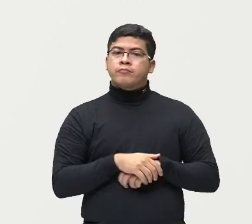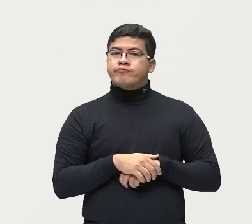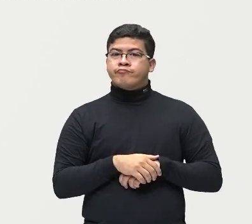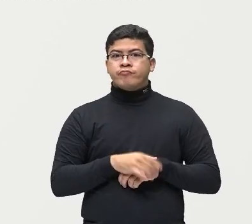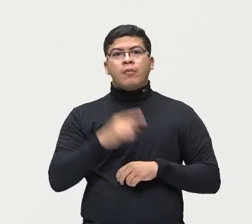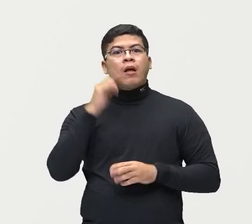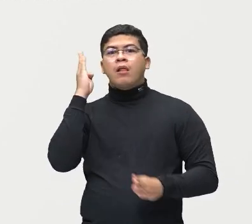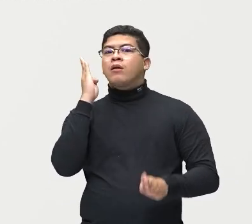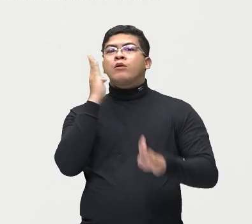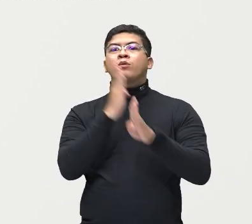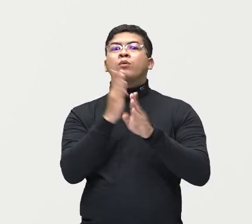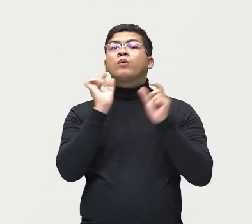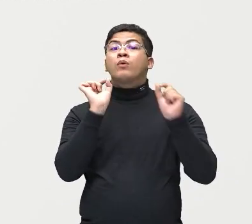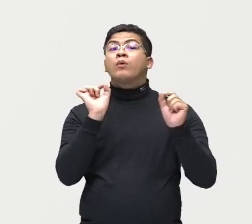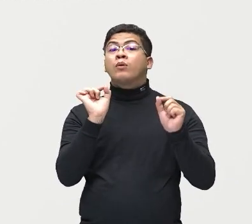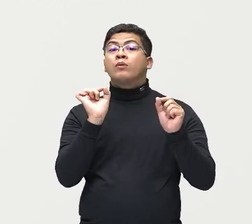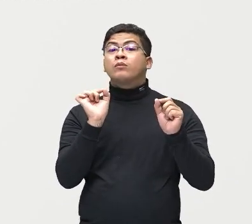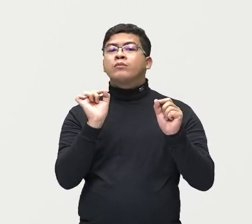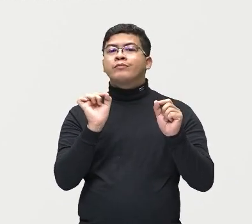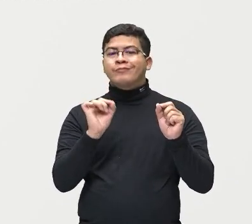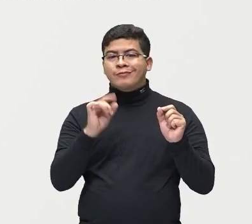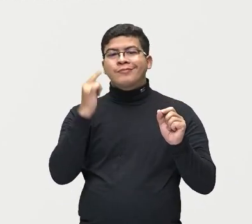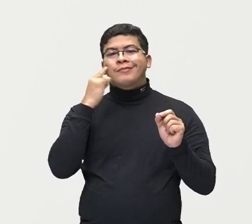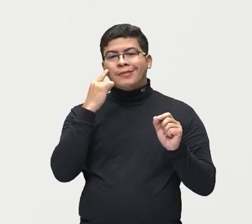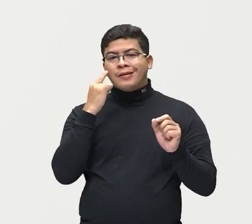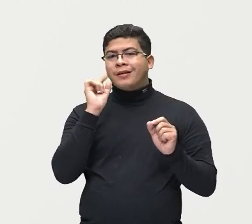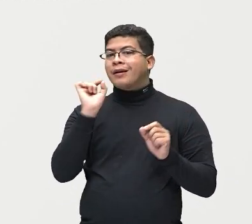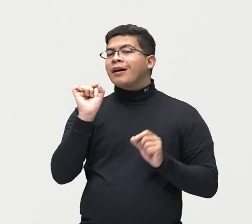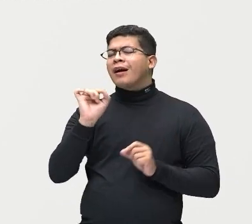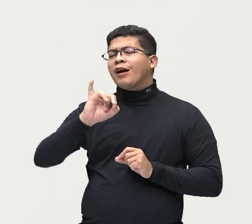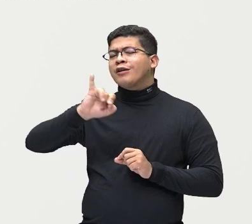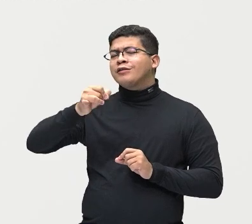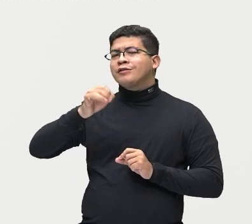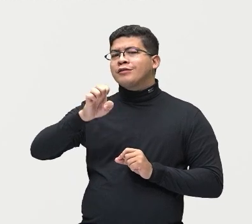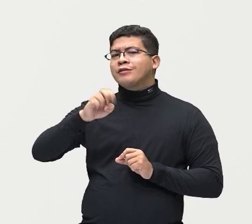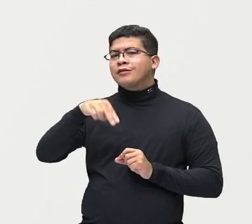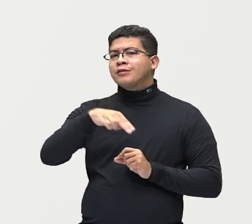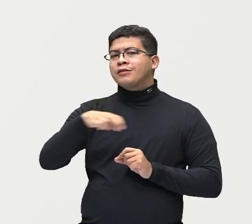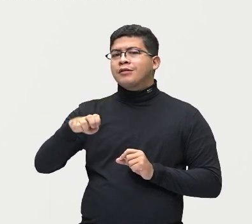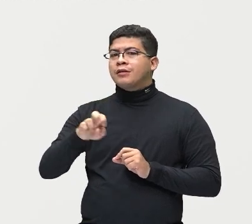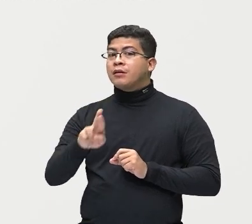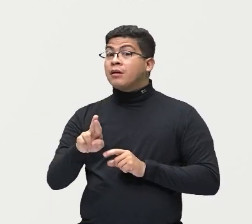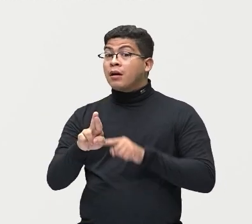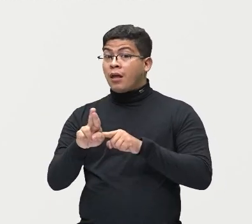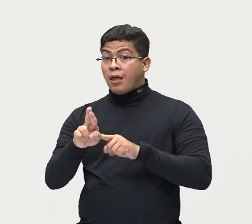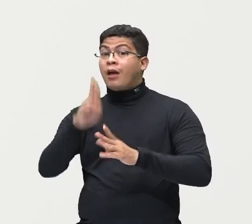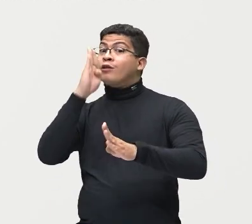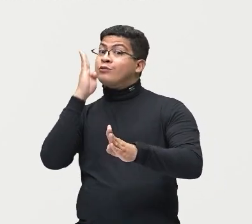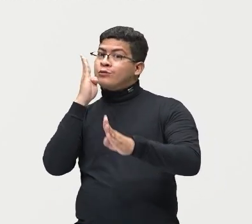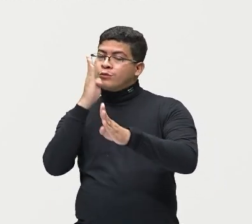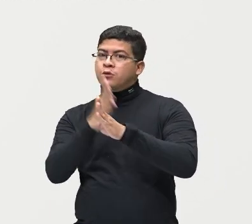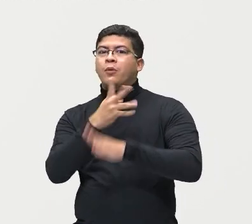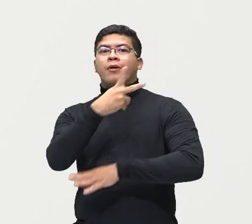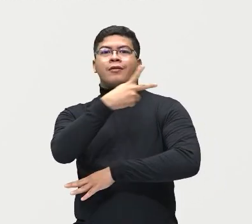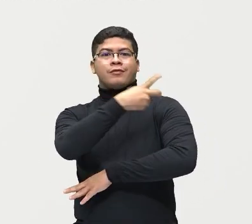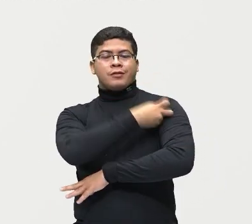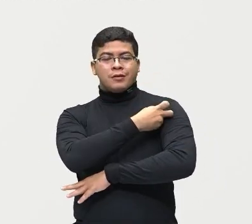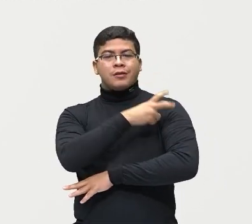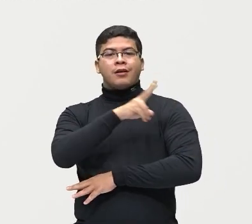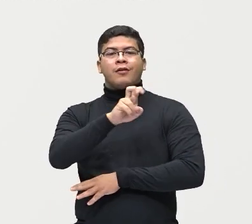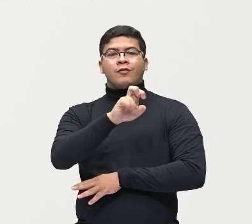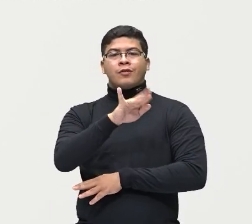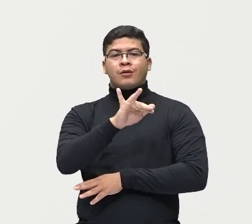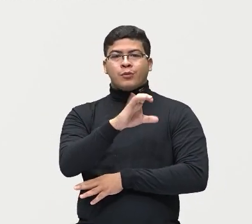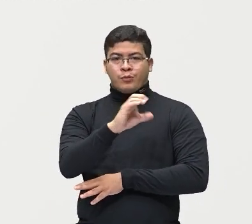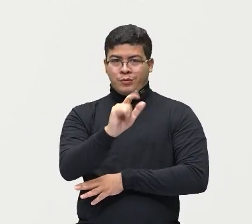descoberta de Jenner. Quem foi o Jenner? Aquele que descobriu a vacina, né, contra a